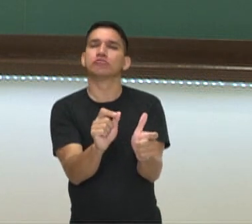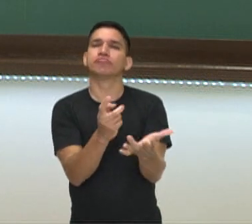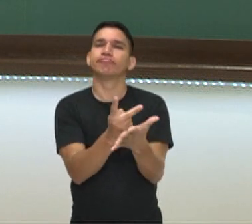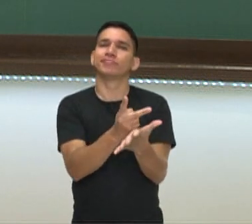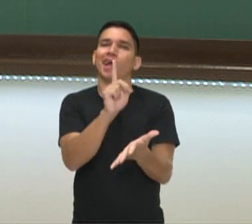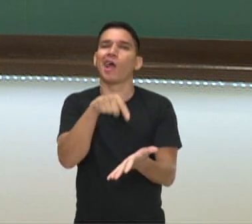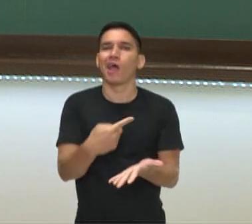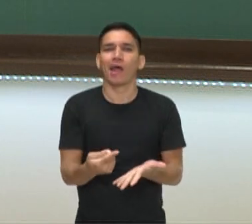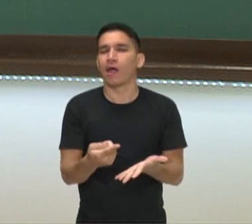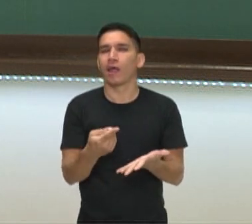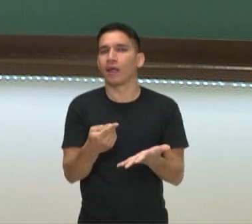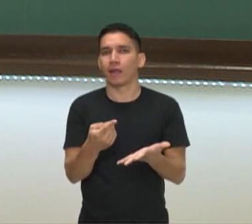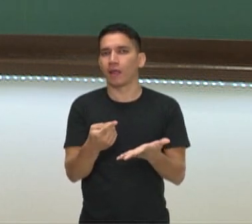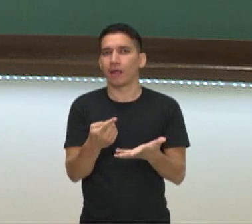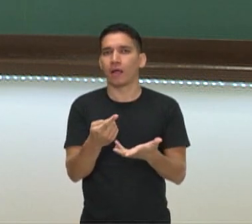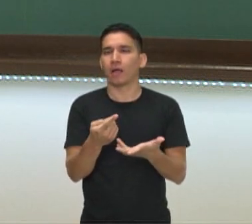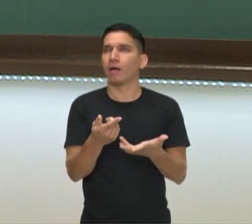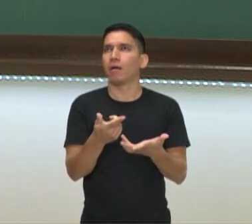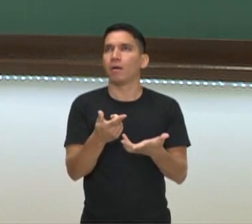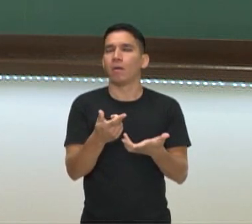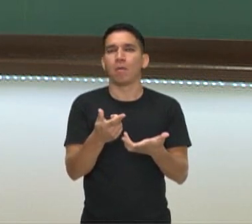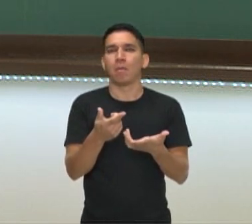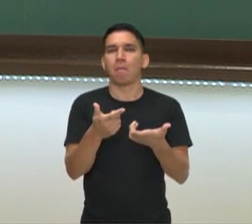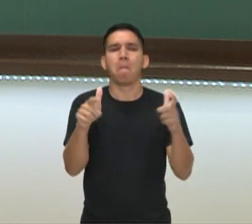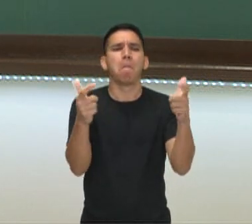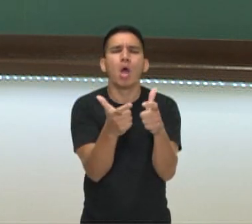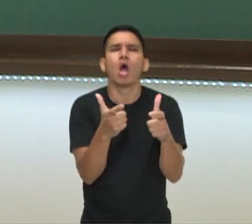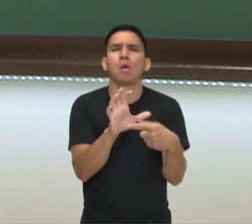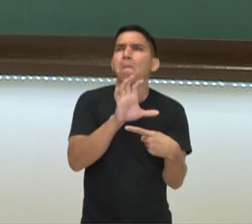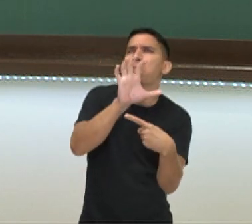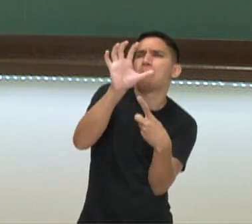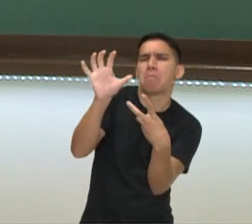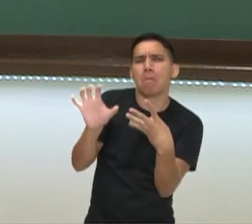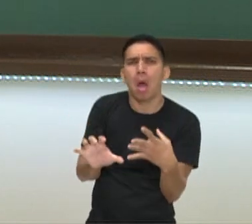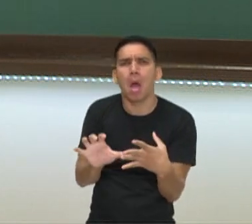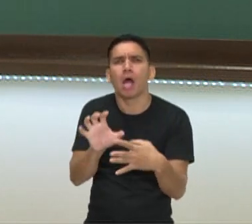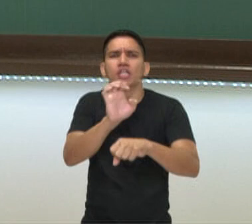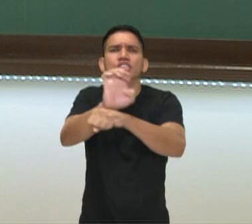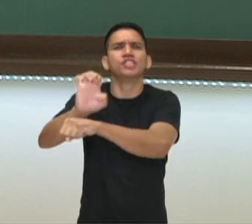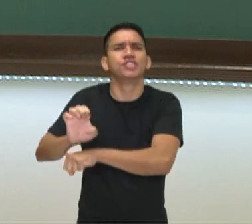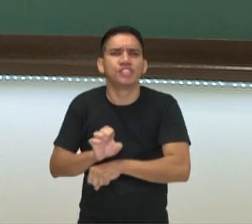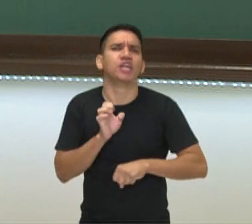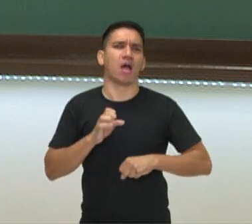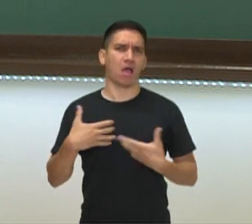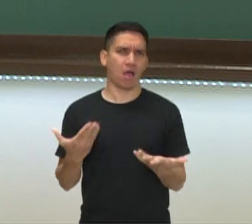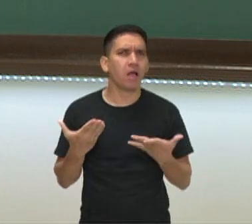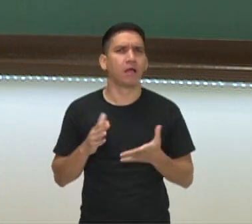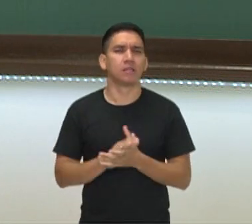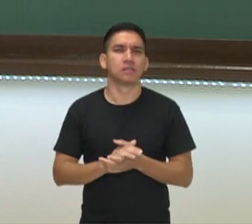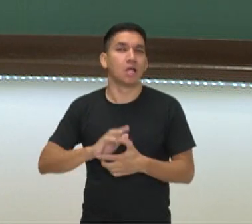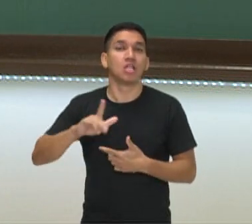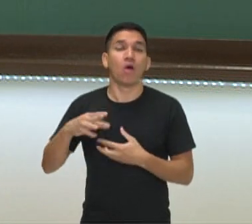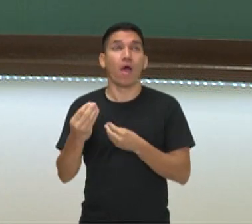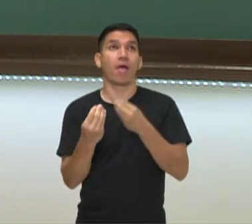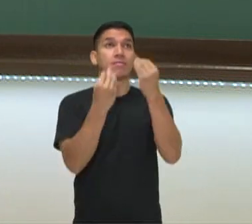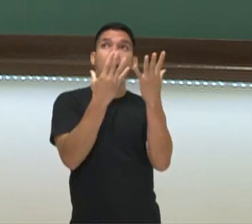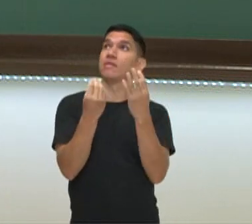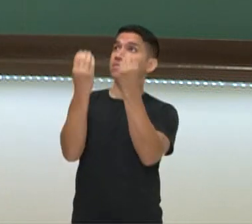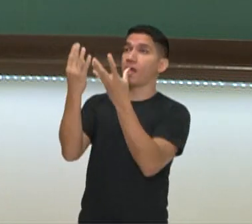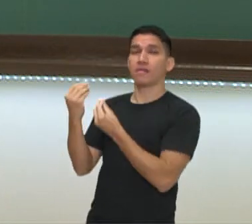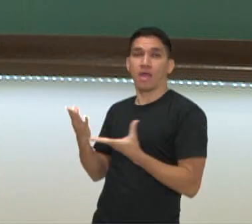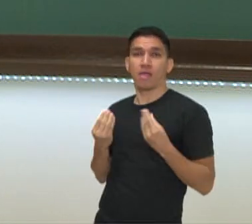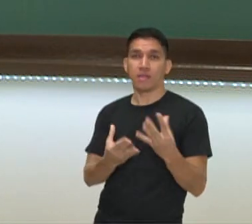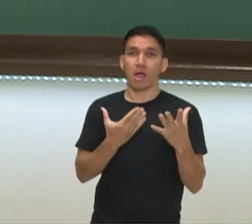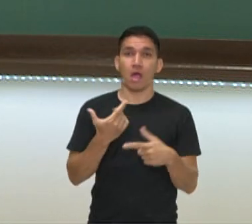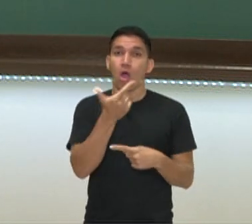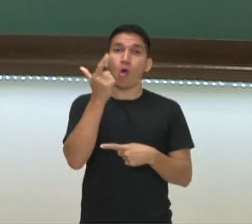destinada a pequenos regionalismos ali, a pequenos estados, né, não contemplando, assim, digamos,